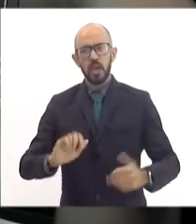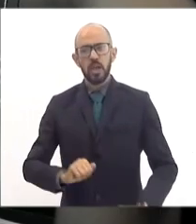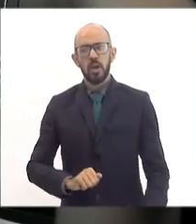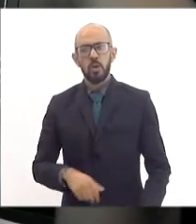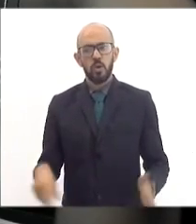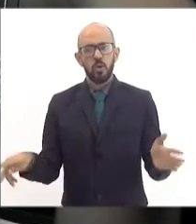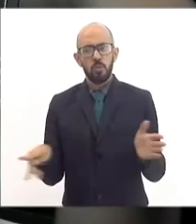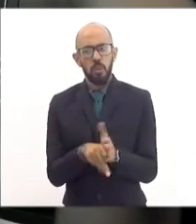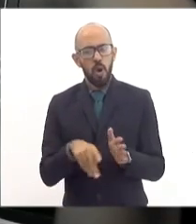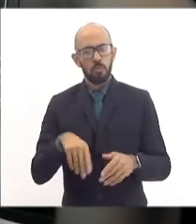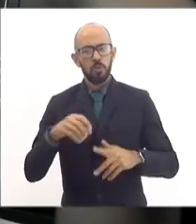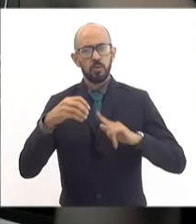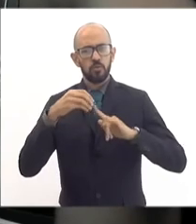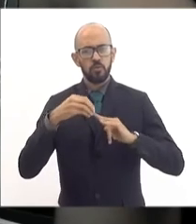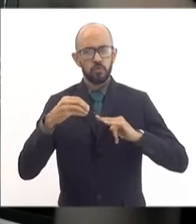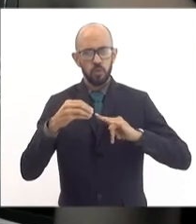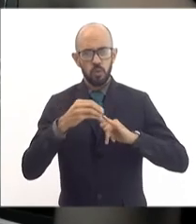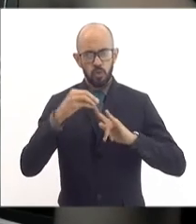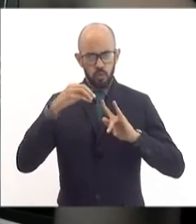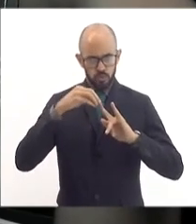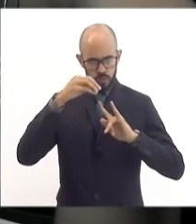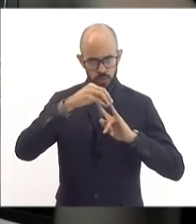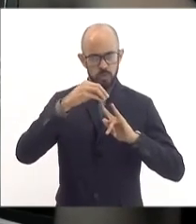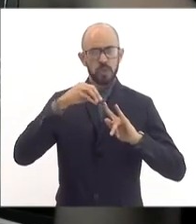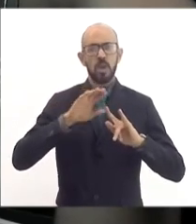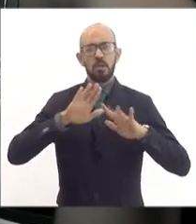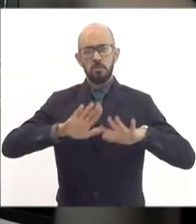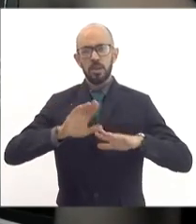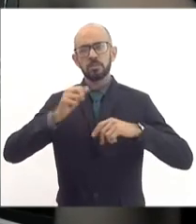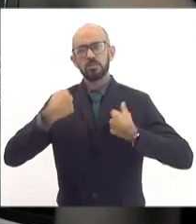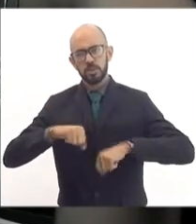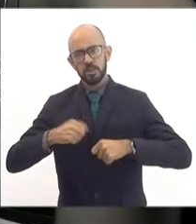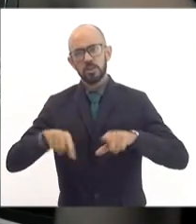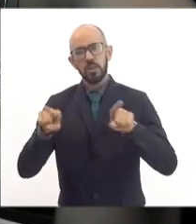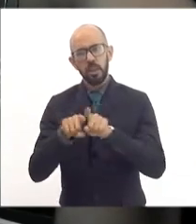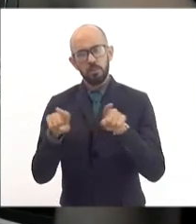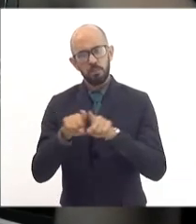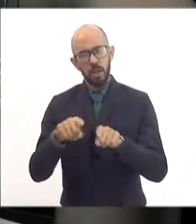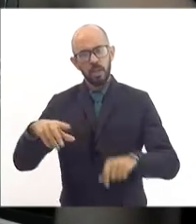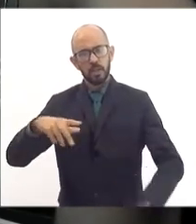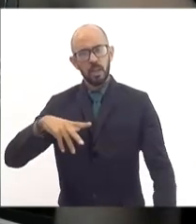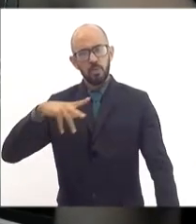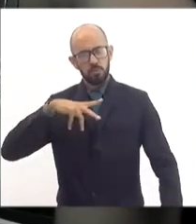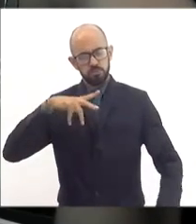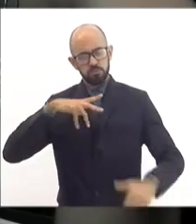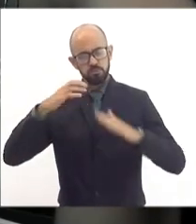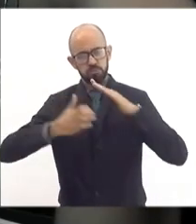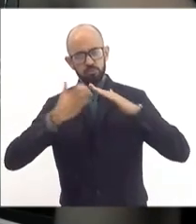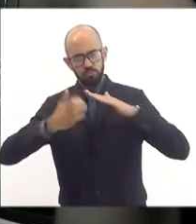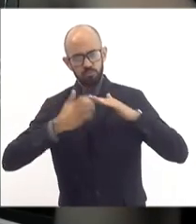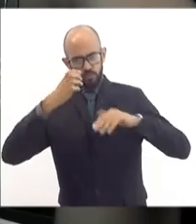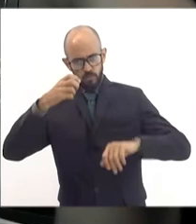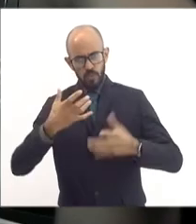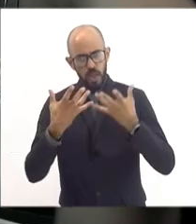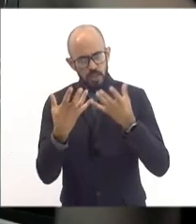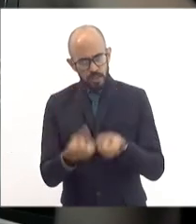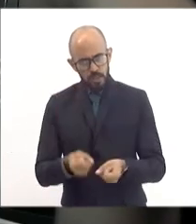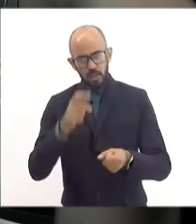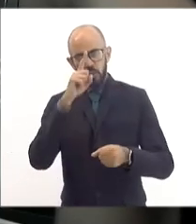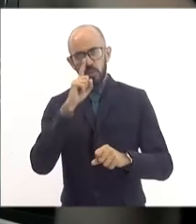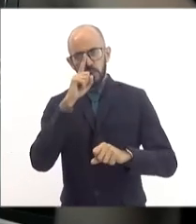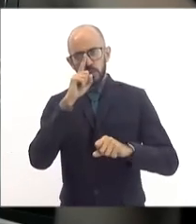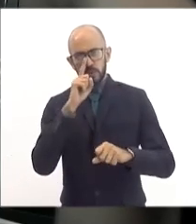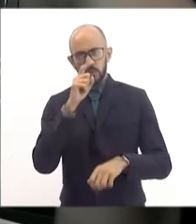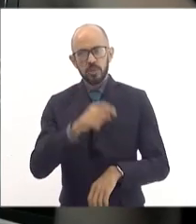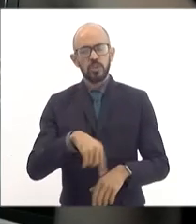Instituto Oswaldo Cruz, mas precisa ter o lado empresarial disposto a correr risco. Né? A gente tem um edital da FAPERJ com a